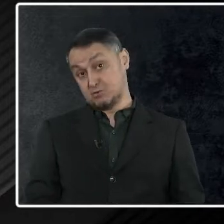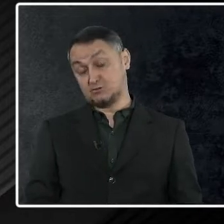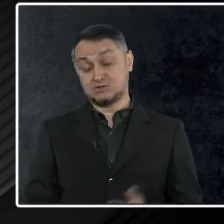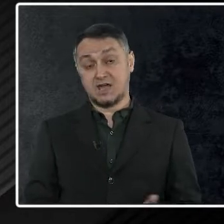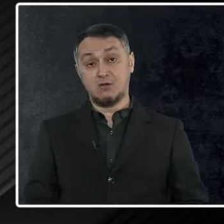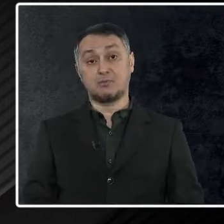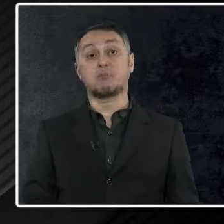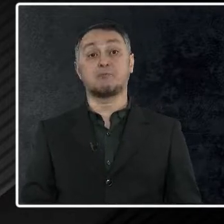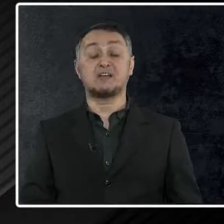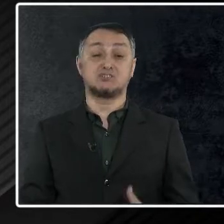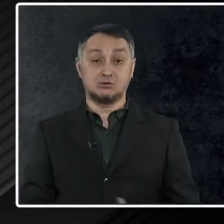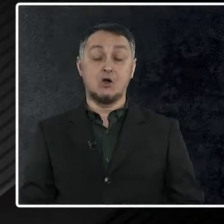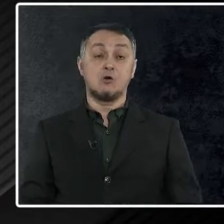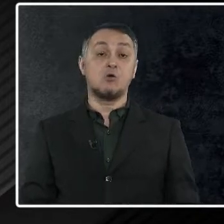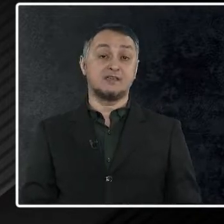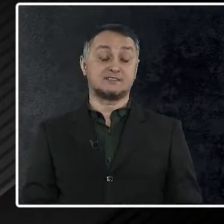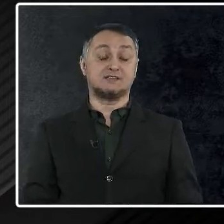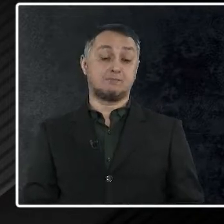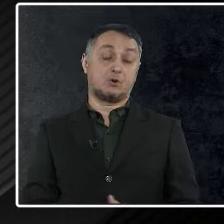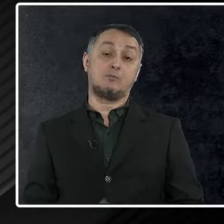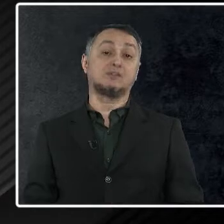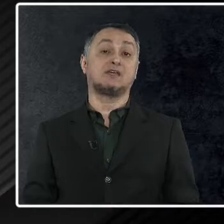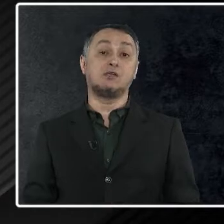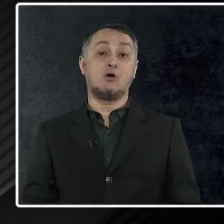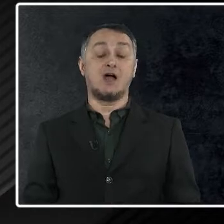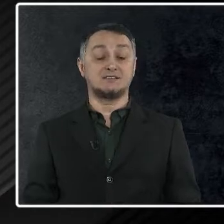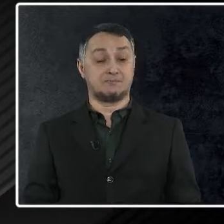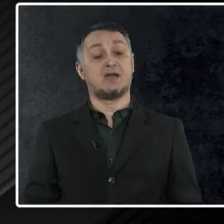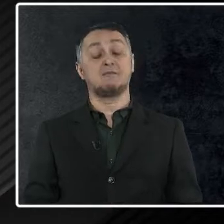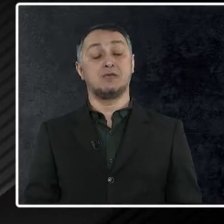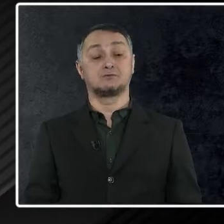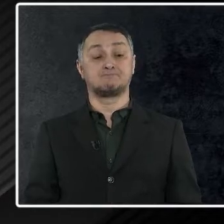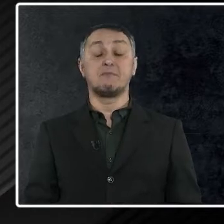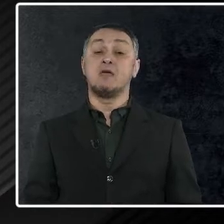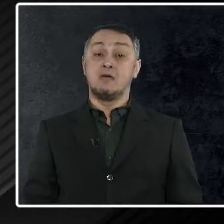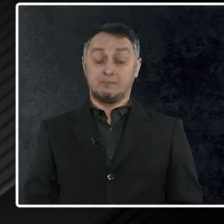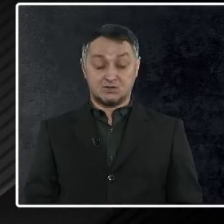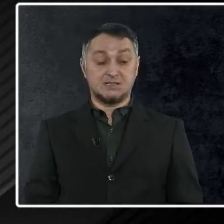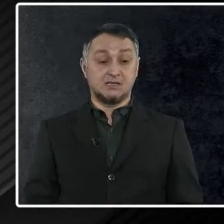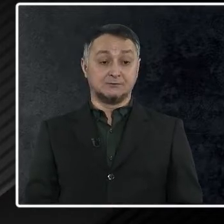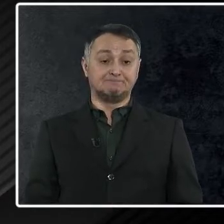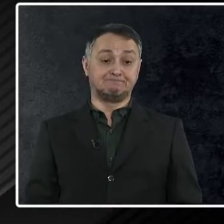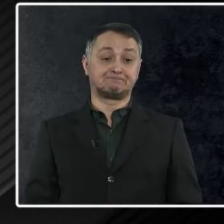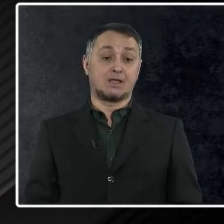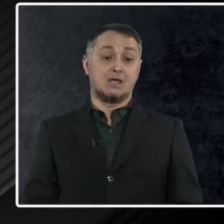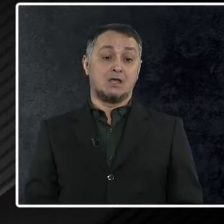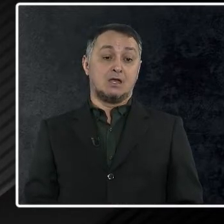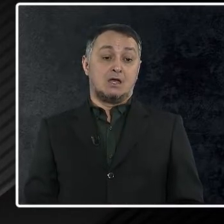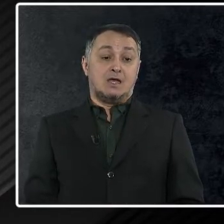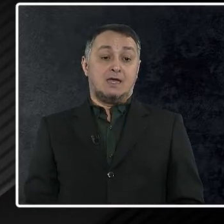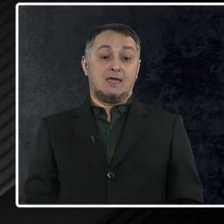recursos públicos. E aí o próprio partido, com receita própria, tem que honrar esse pagamento. Prosseguindo,